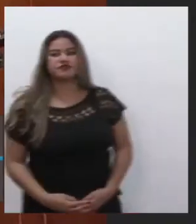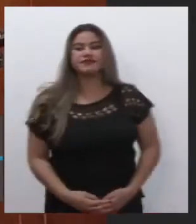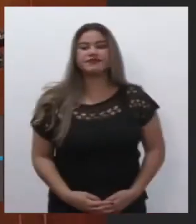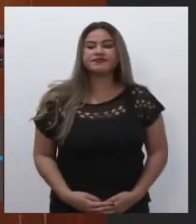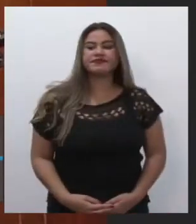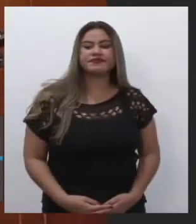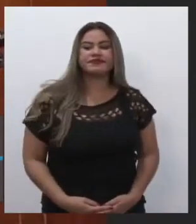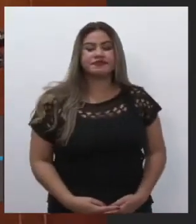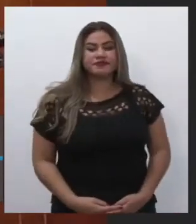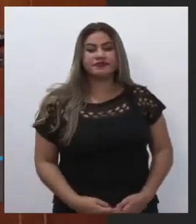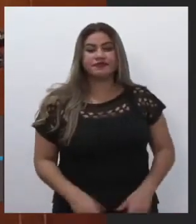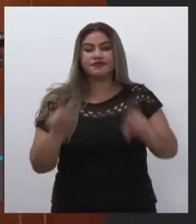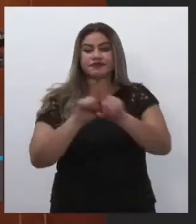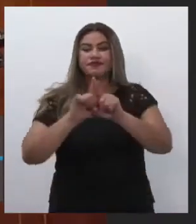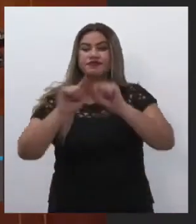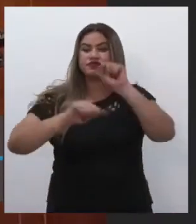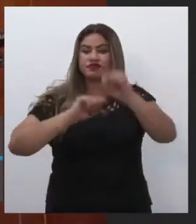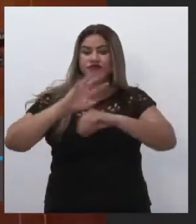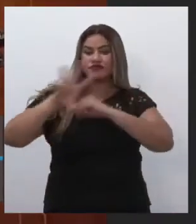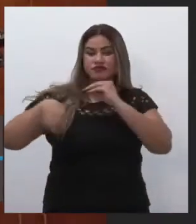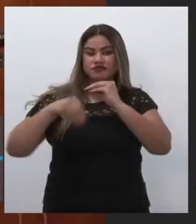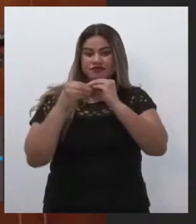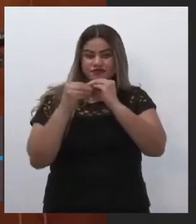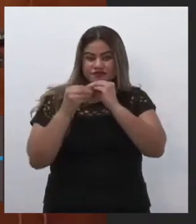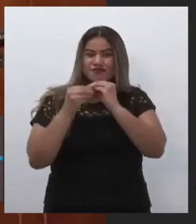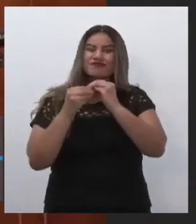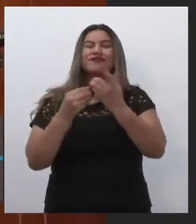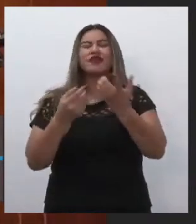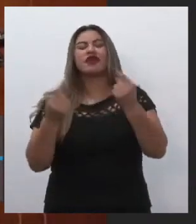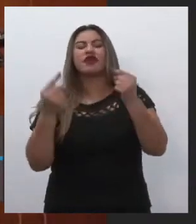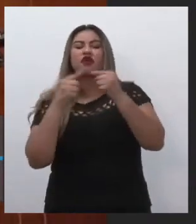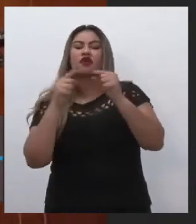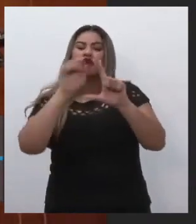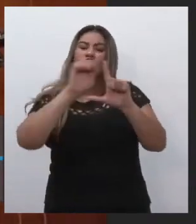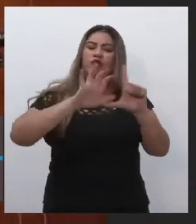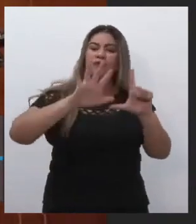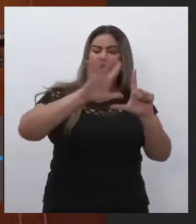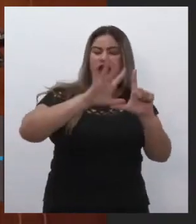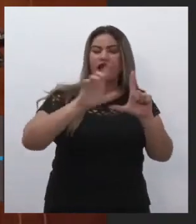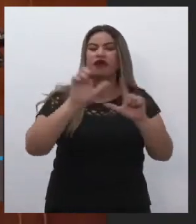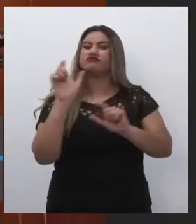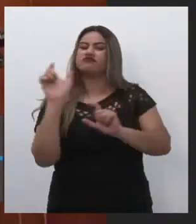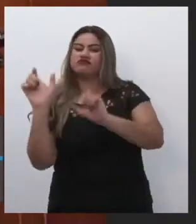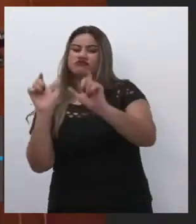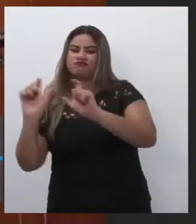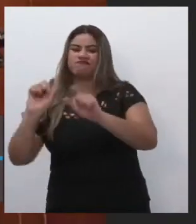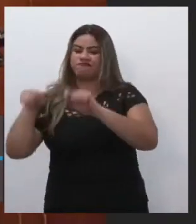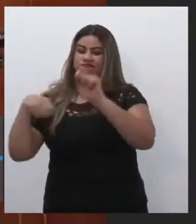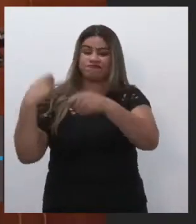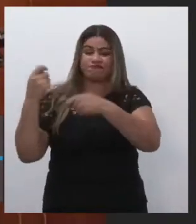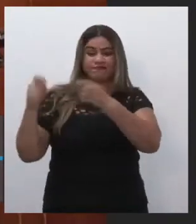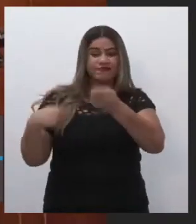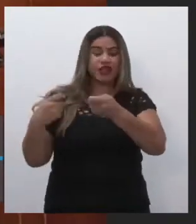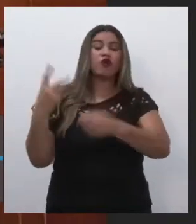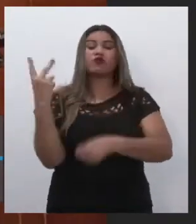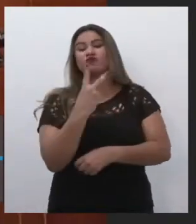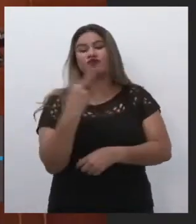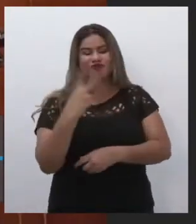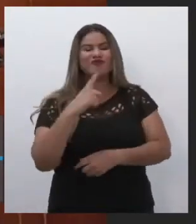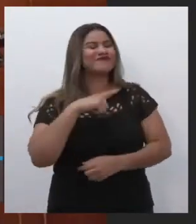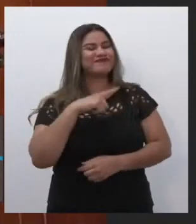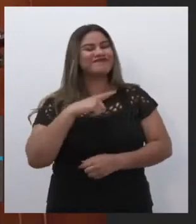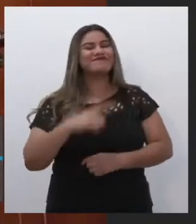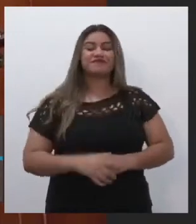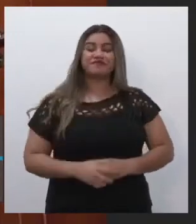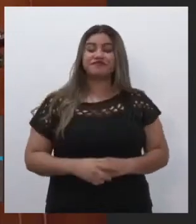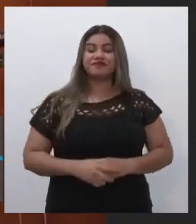também trabalha ele integra tanto a imagem quanto as palavras. Ele tem os dois, né? E aí